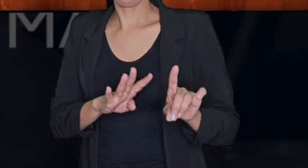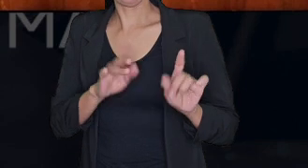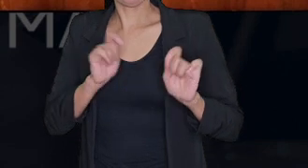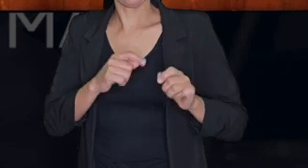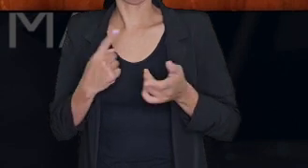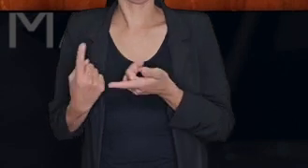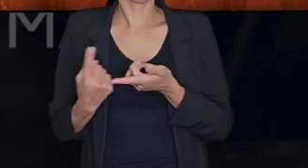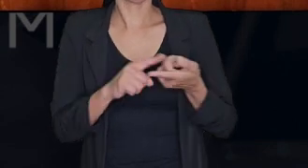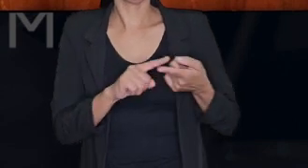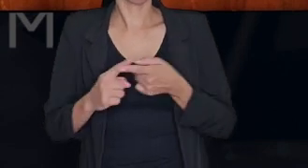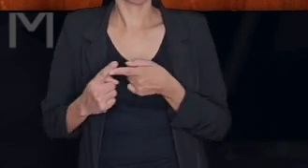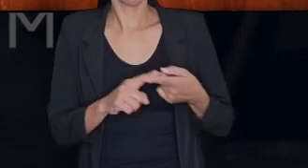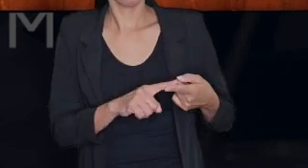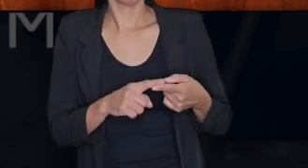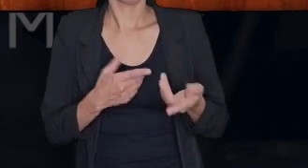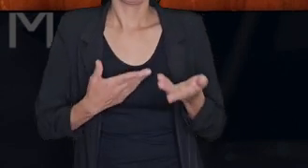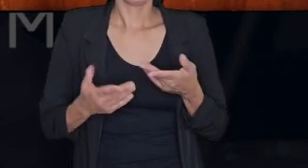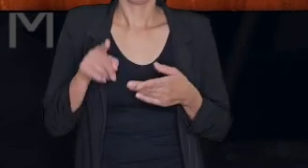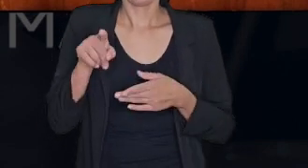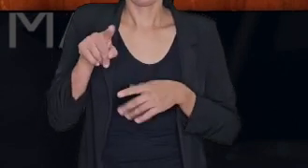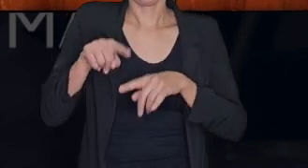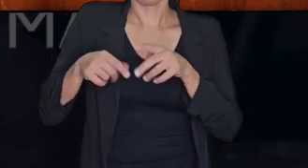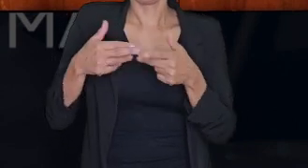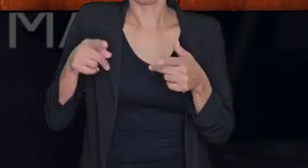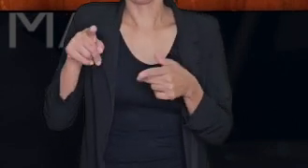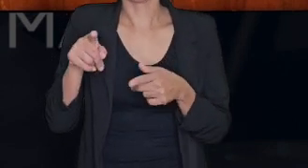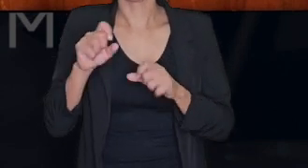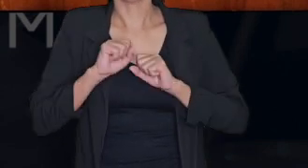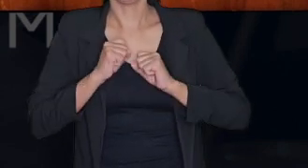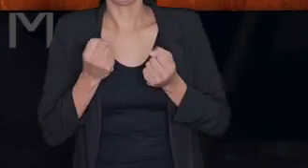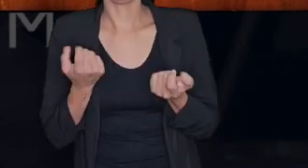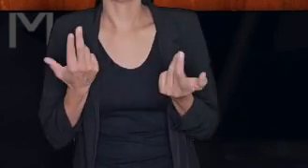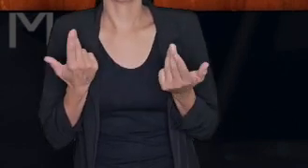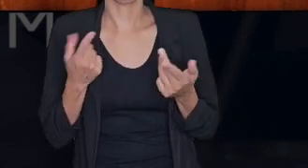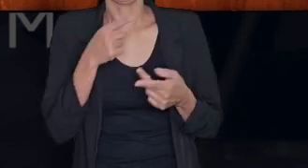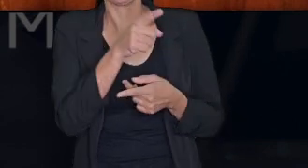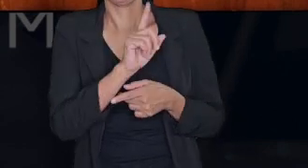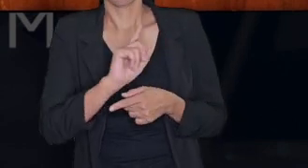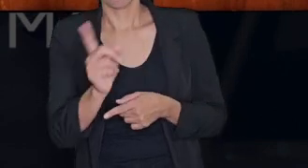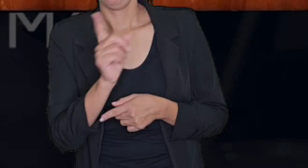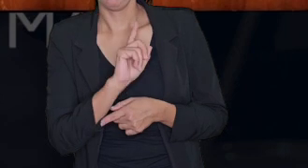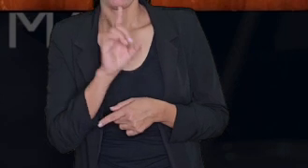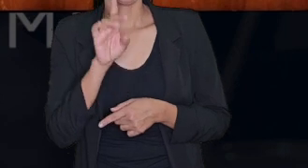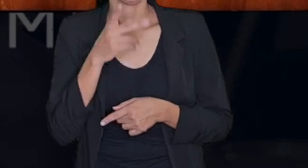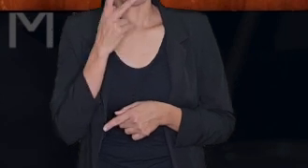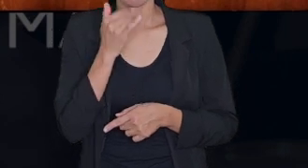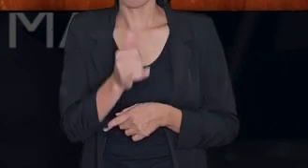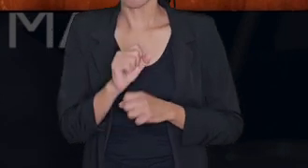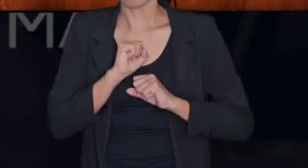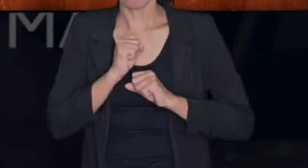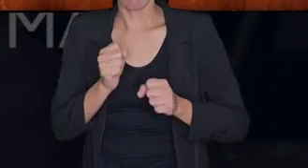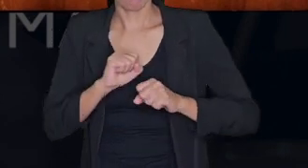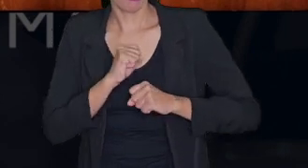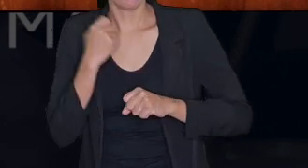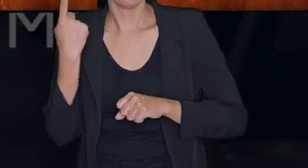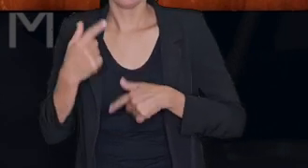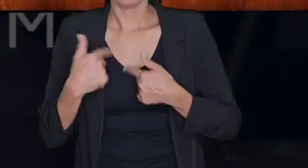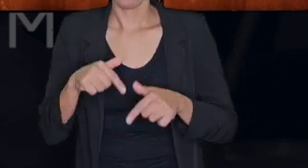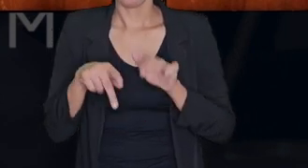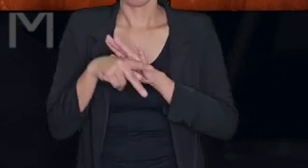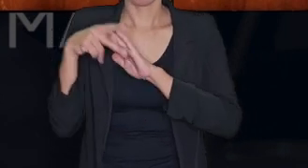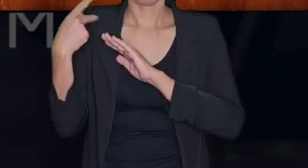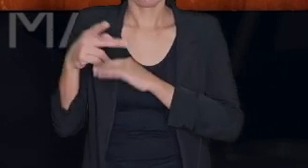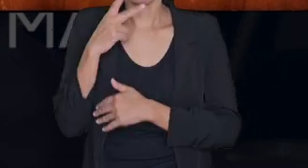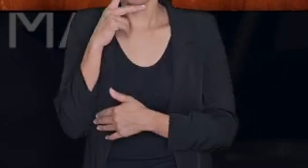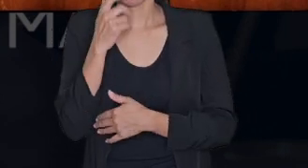viúva. A viúva e os filhos podem entrar num acordo e fulanizar. Aquele bem ali foi com esforço comum. Aquele outro,